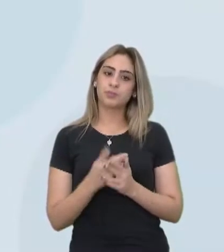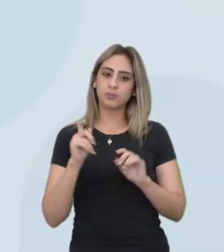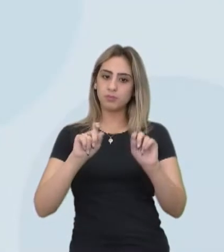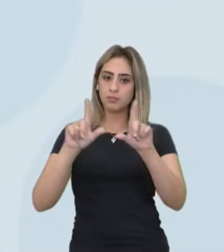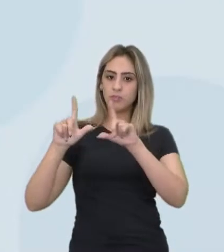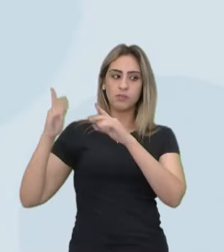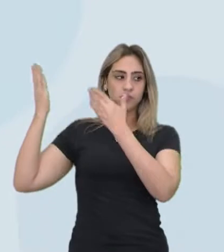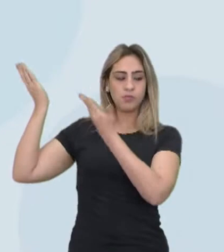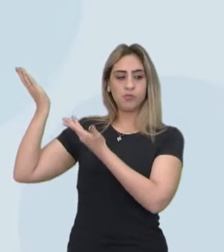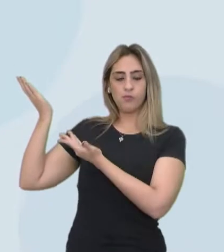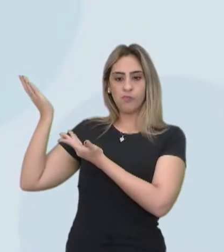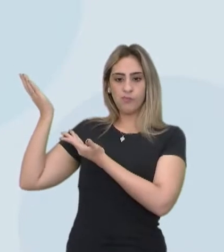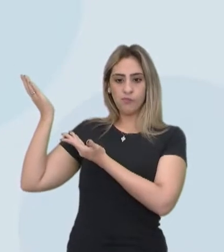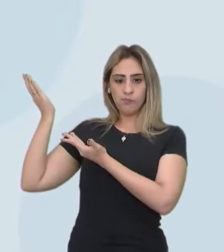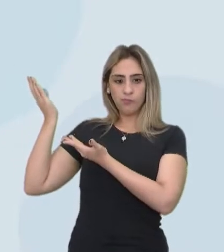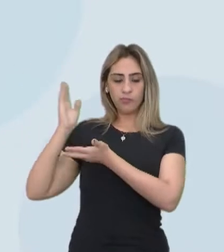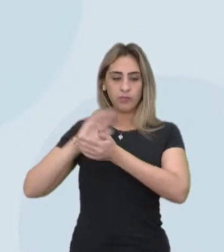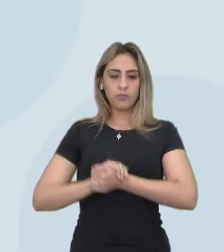para vocês.